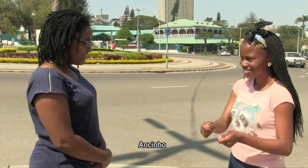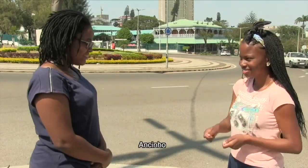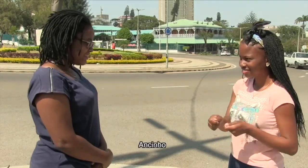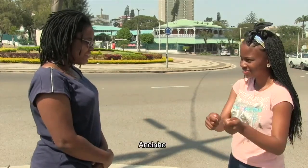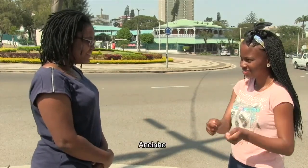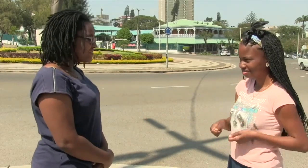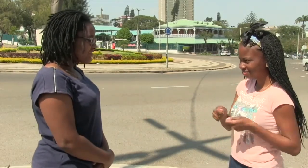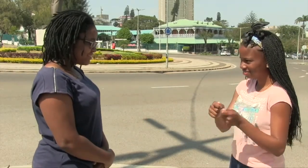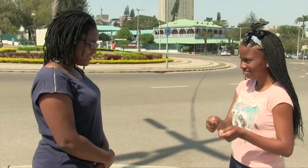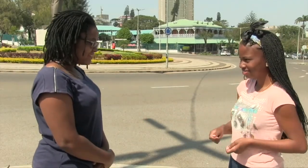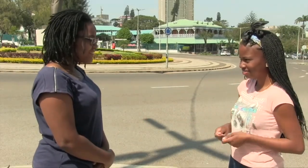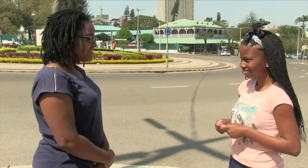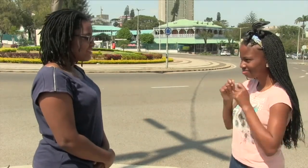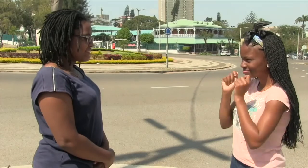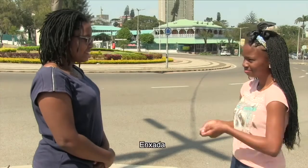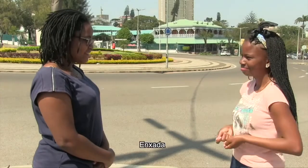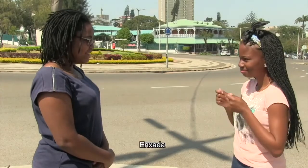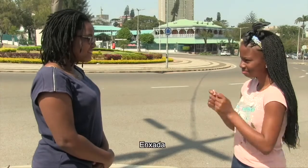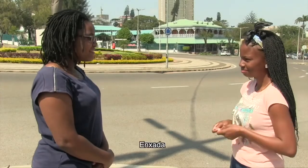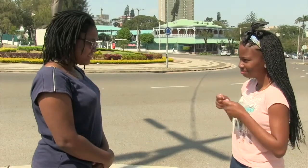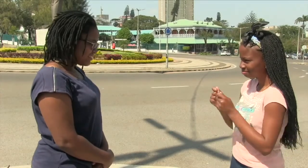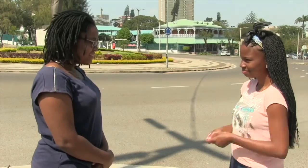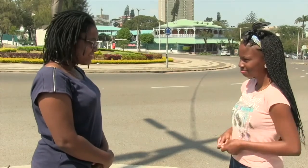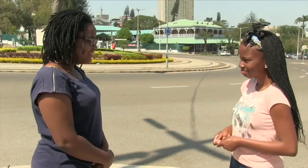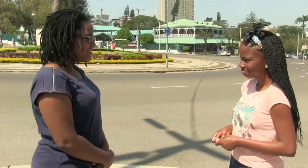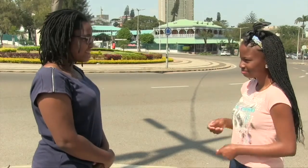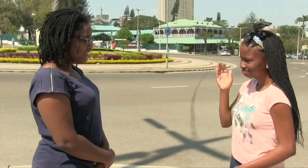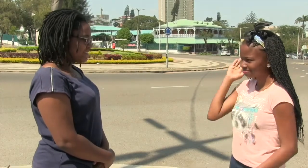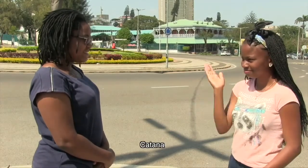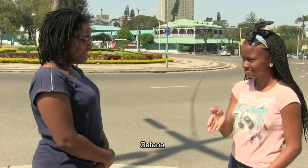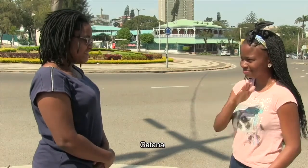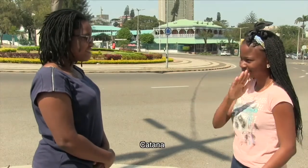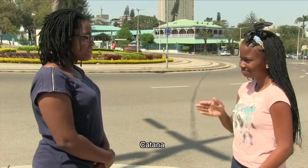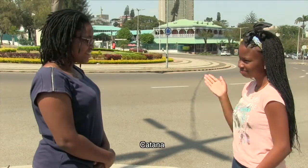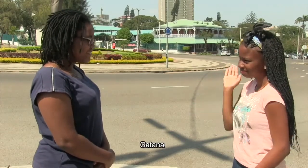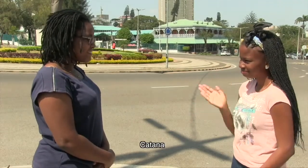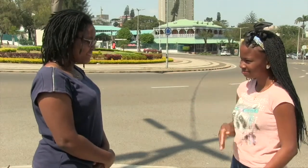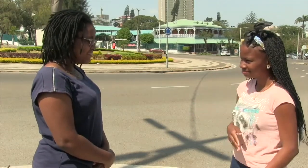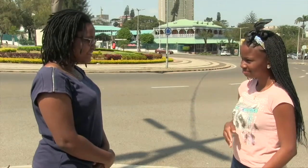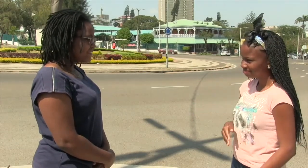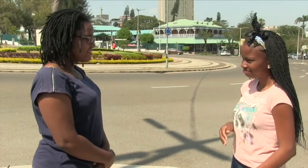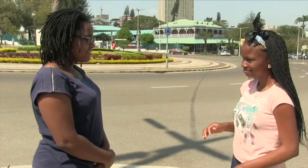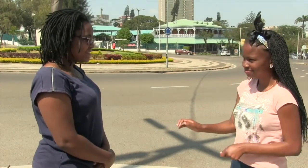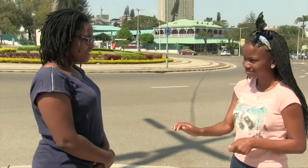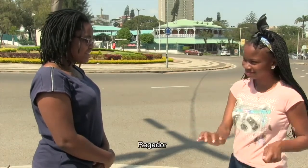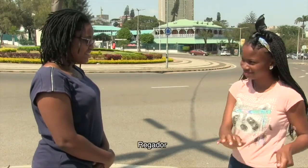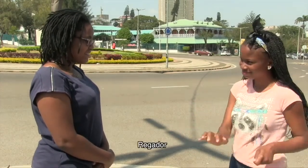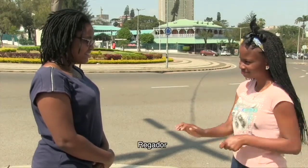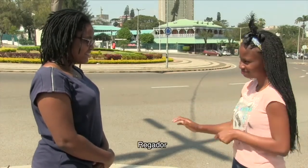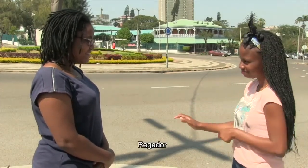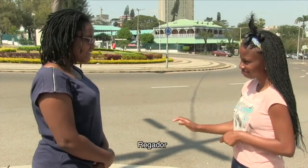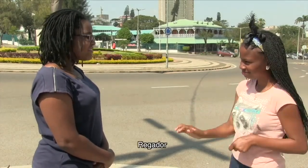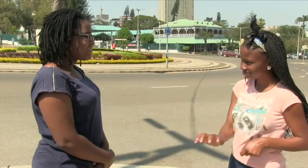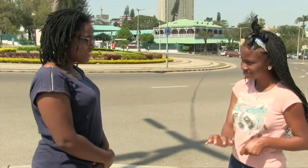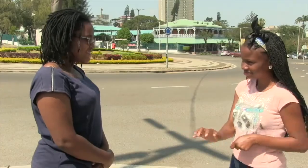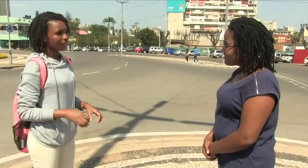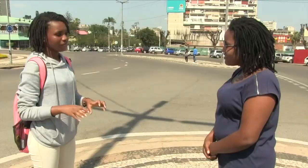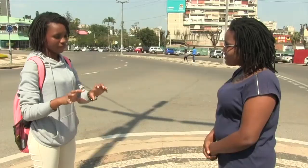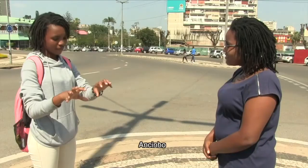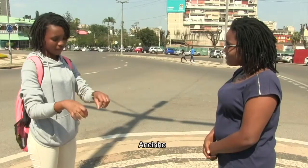Ansinho. Enxada. Katana. Regador.